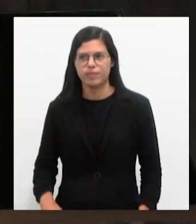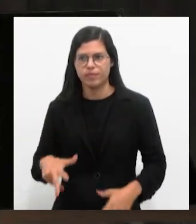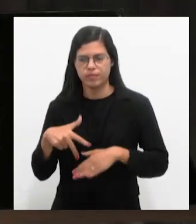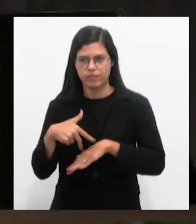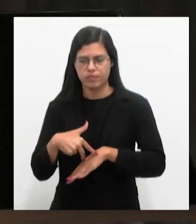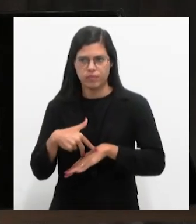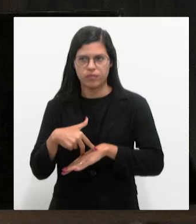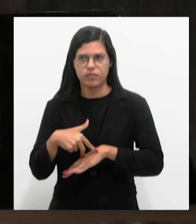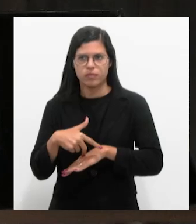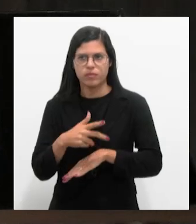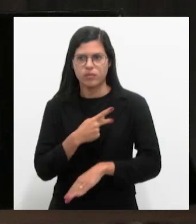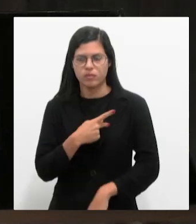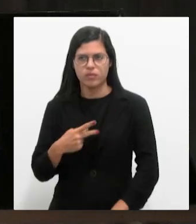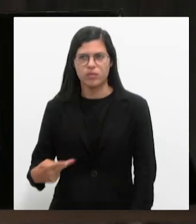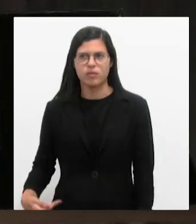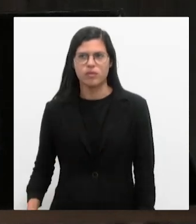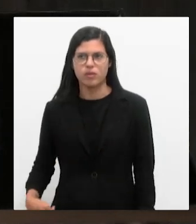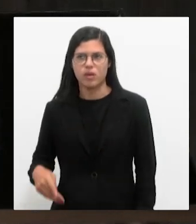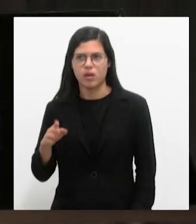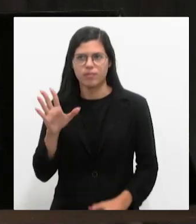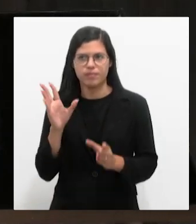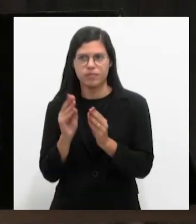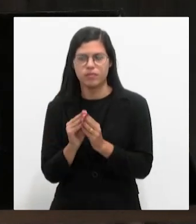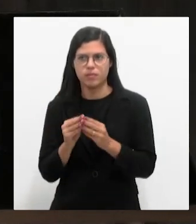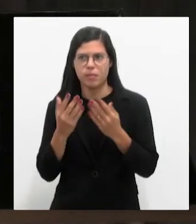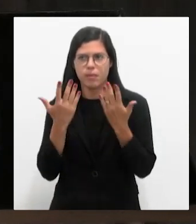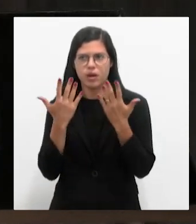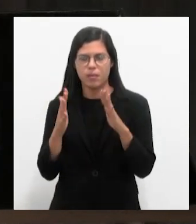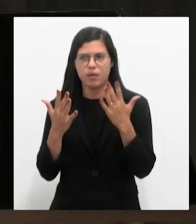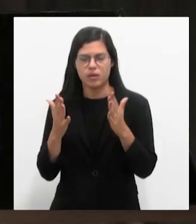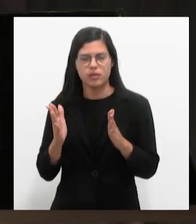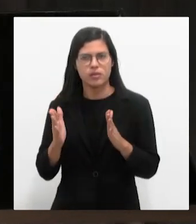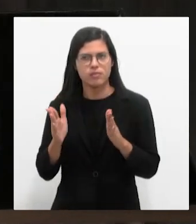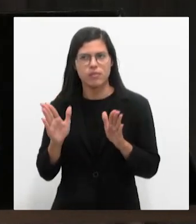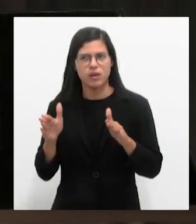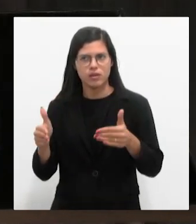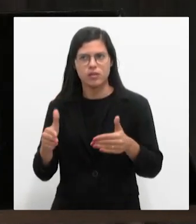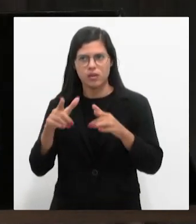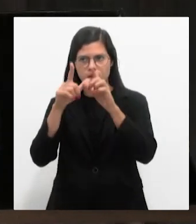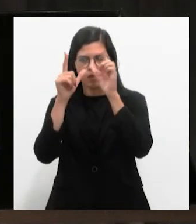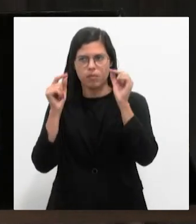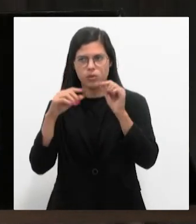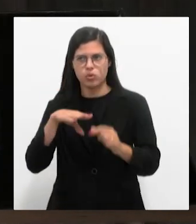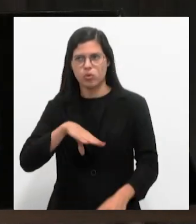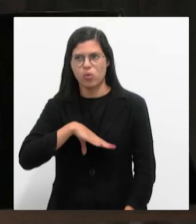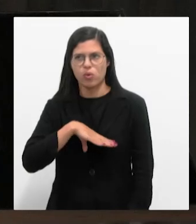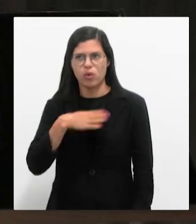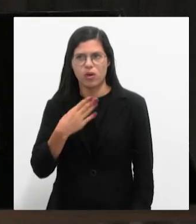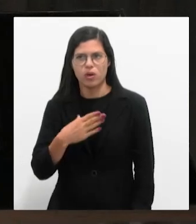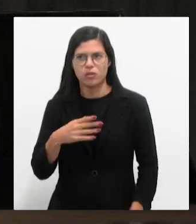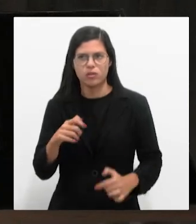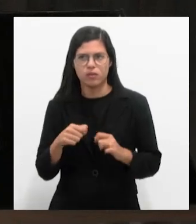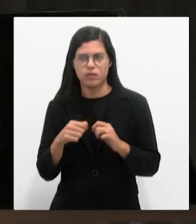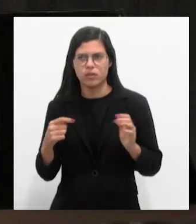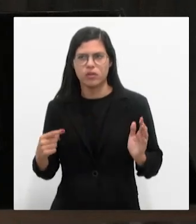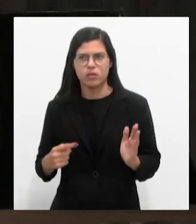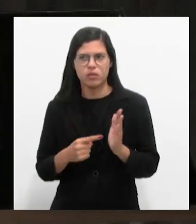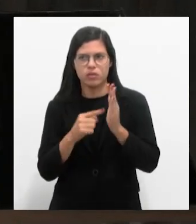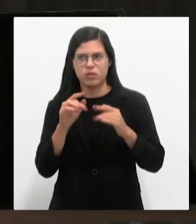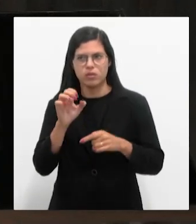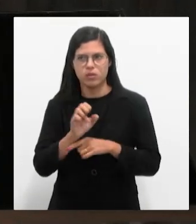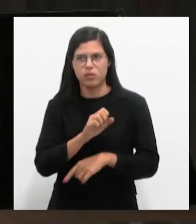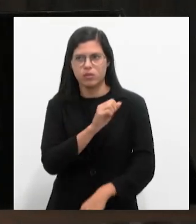ser bem breve na minha fala, é para poder parabenizar especificamente essa enfermagem de coragem que fez a denúncia no estado do